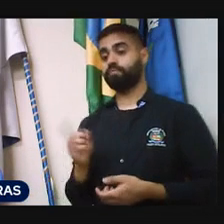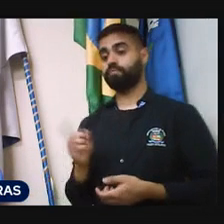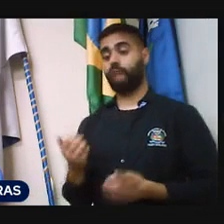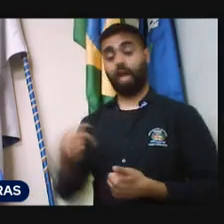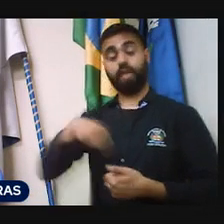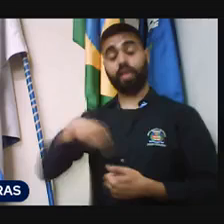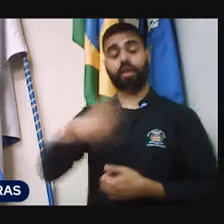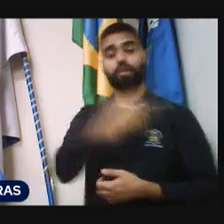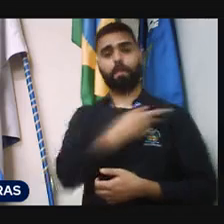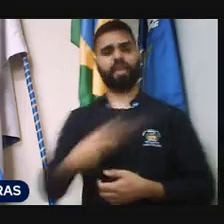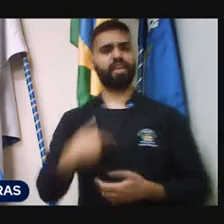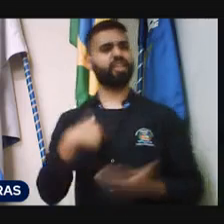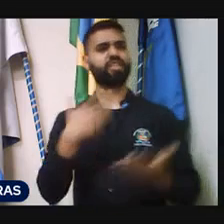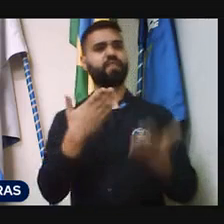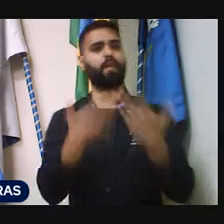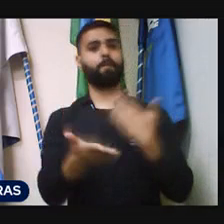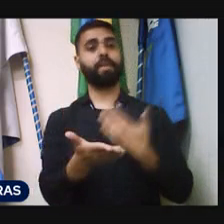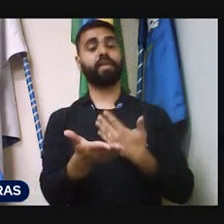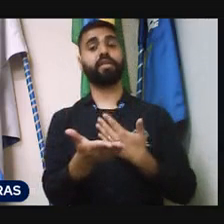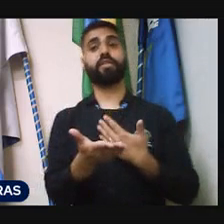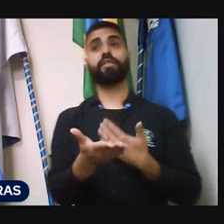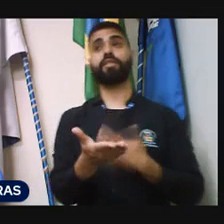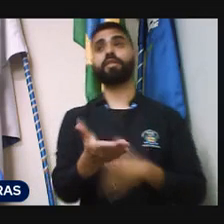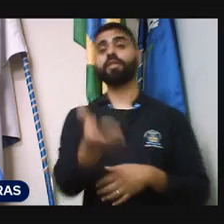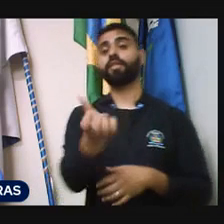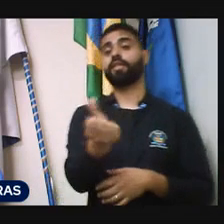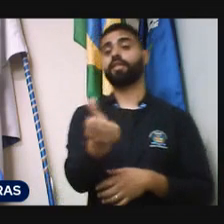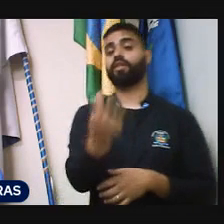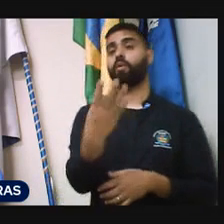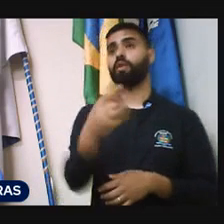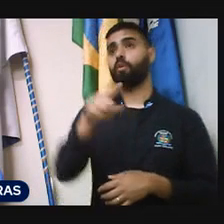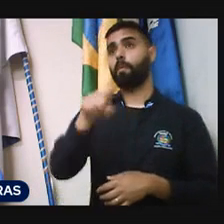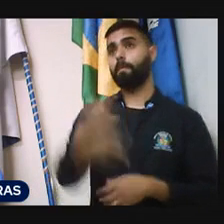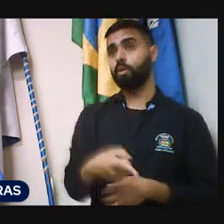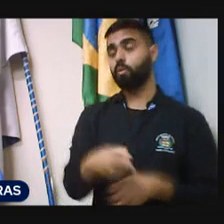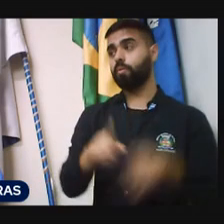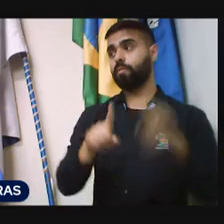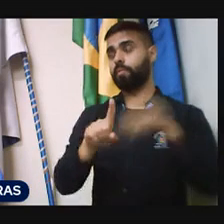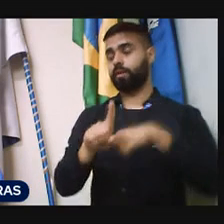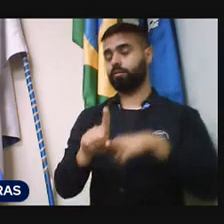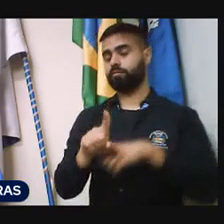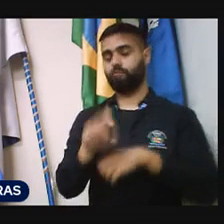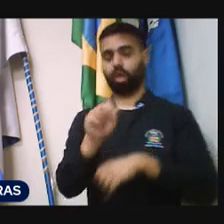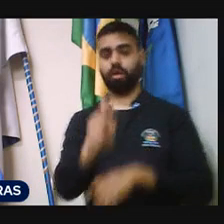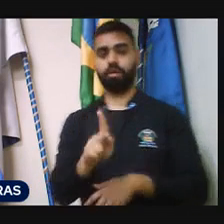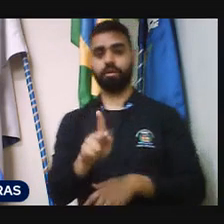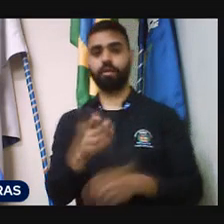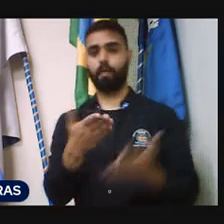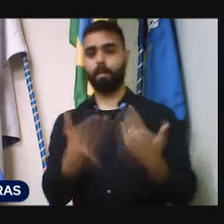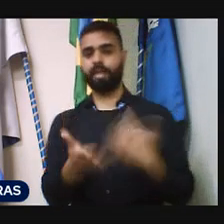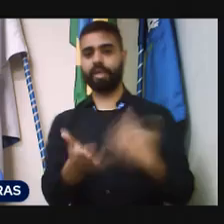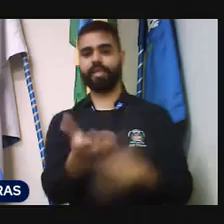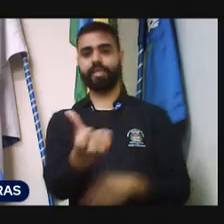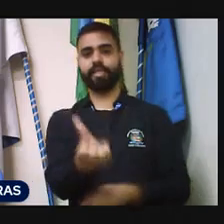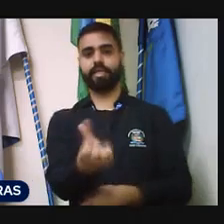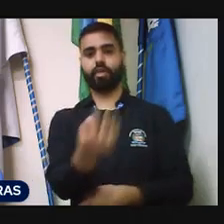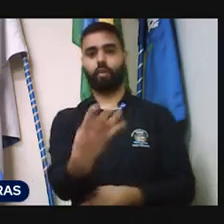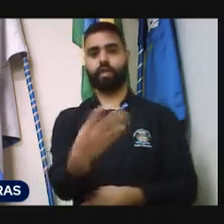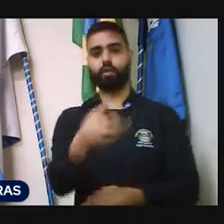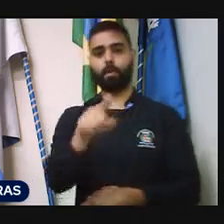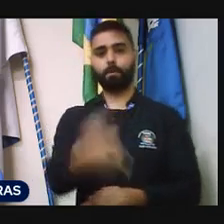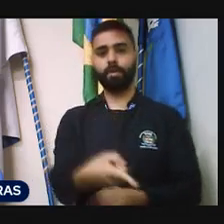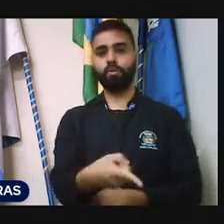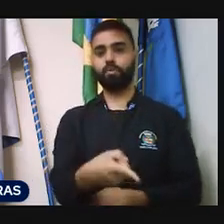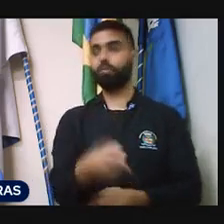senhor nós tiver uma perda de 64.000 mês o corréu 64.000